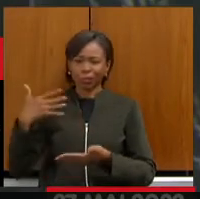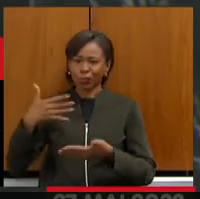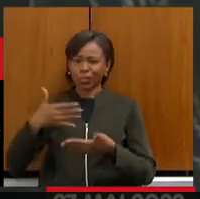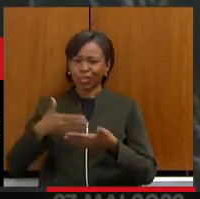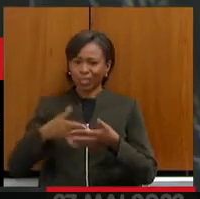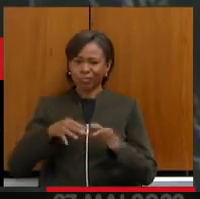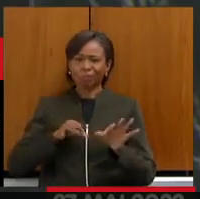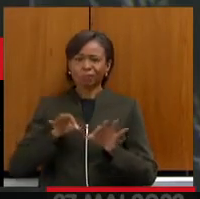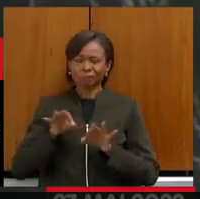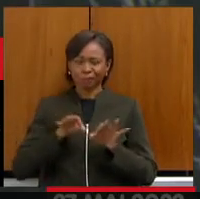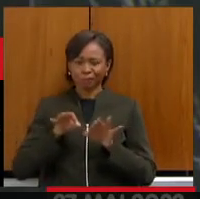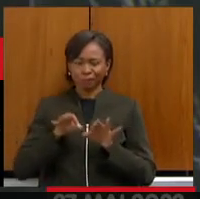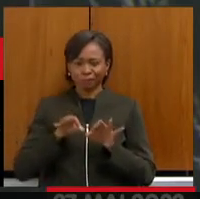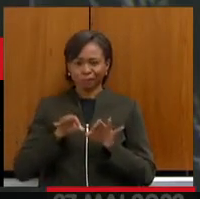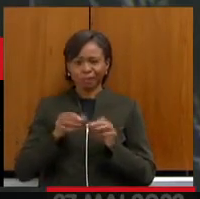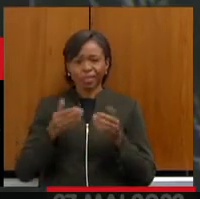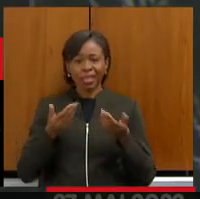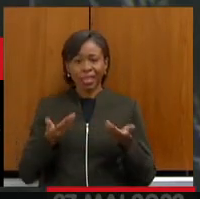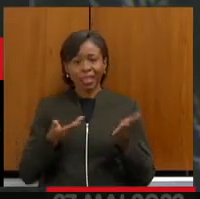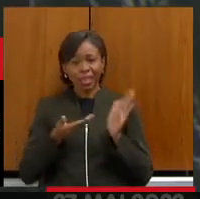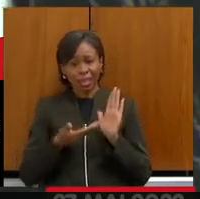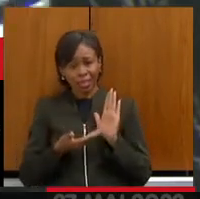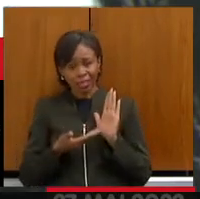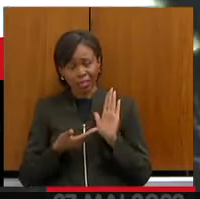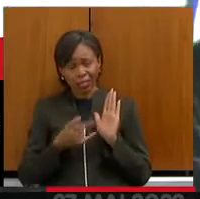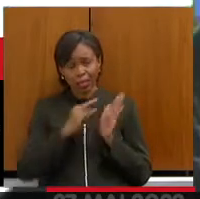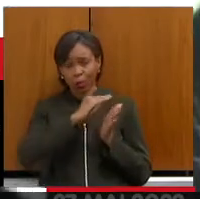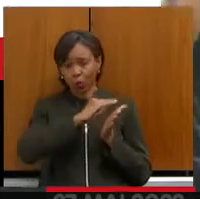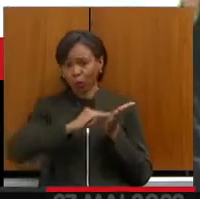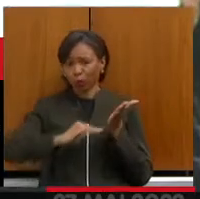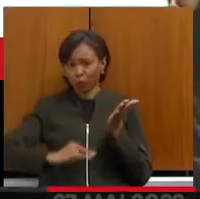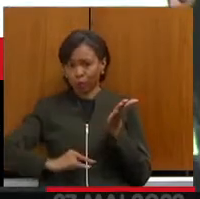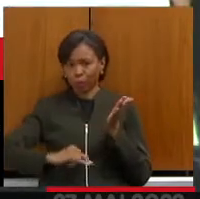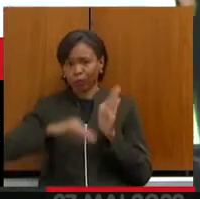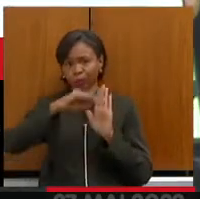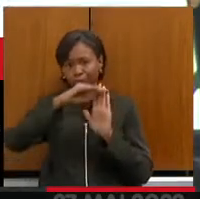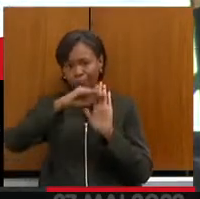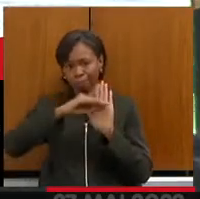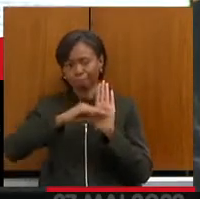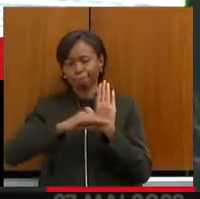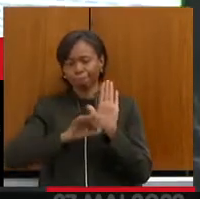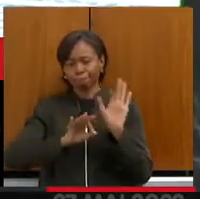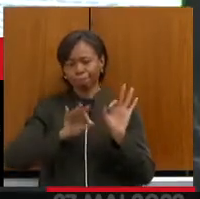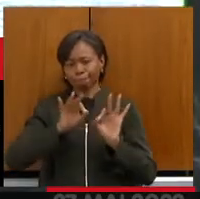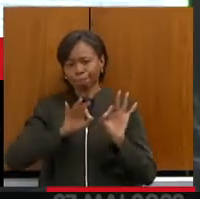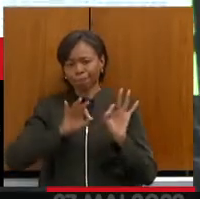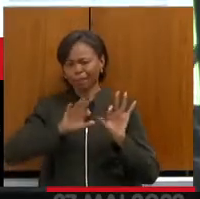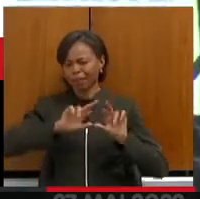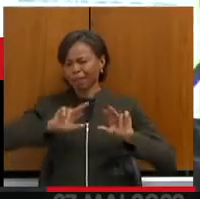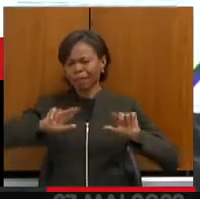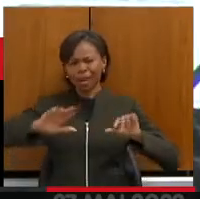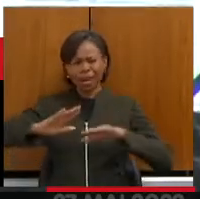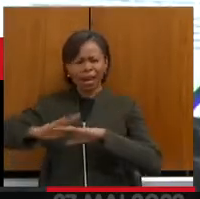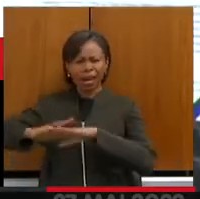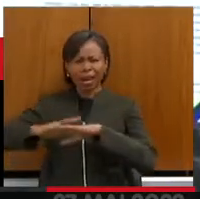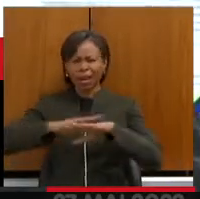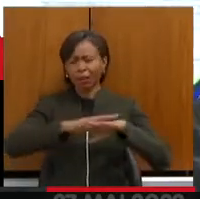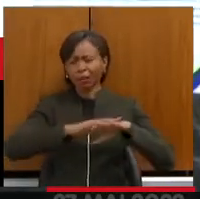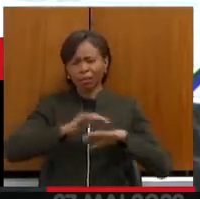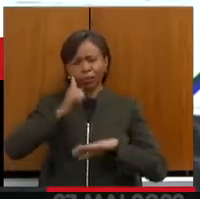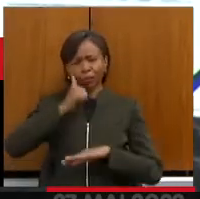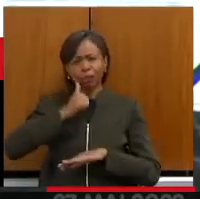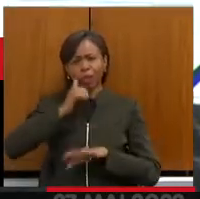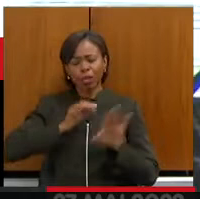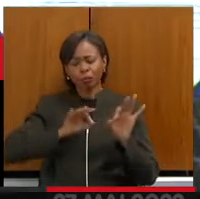então Gente esse é o documento que nós elaboramos e a muitas mãos aqui esse